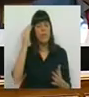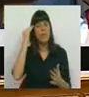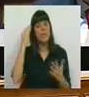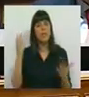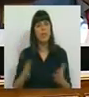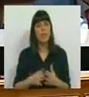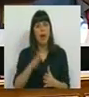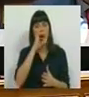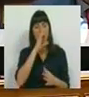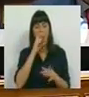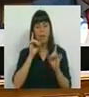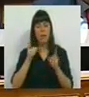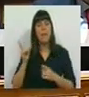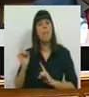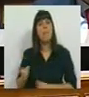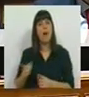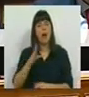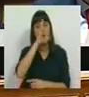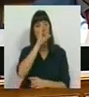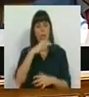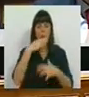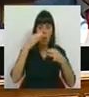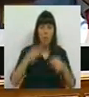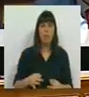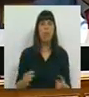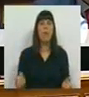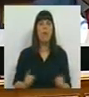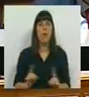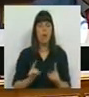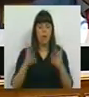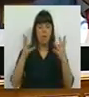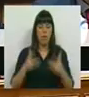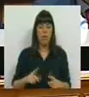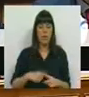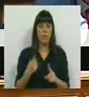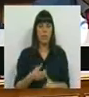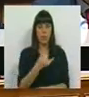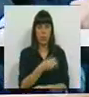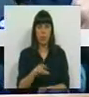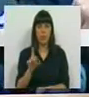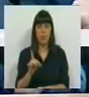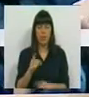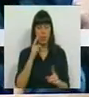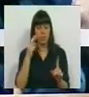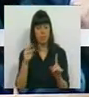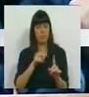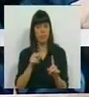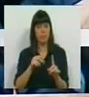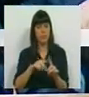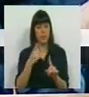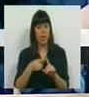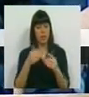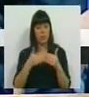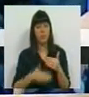saber se, a partir de março, o Governo confirma ou não, com o orçamento para 2016 e com as perspectivas para os